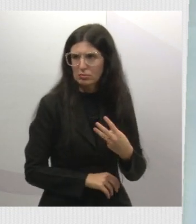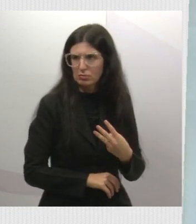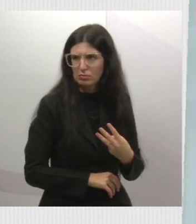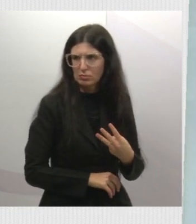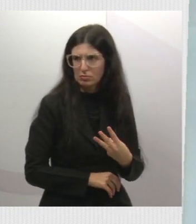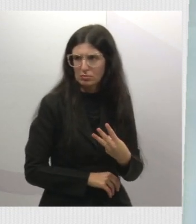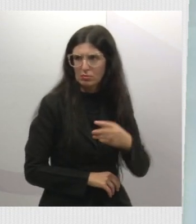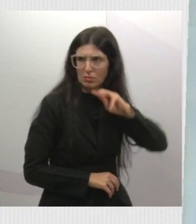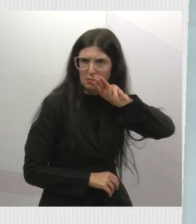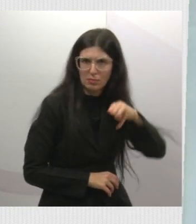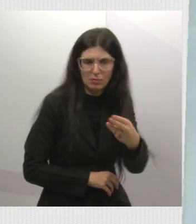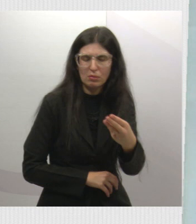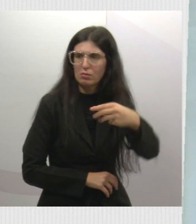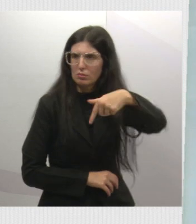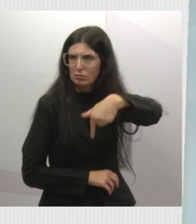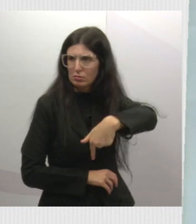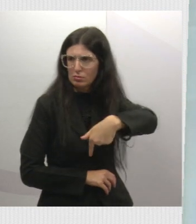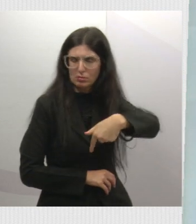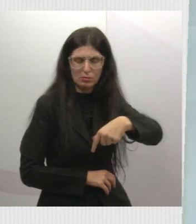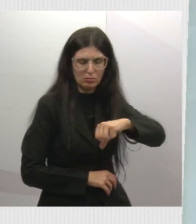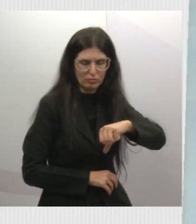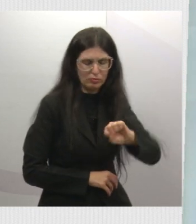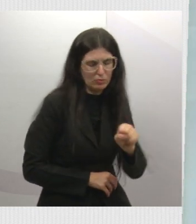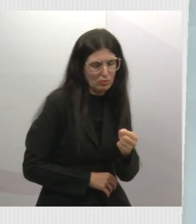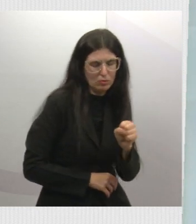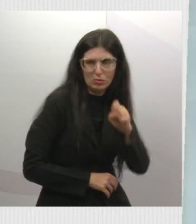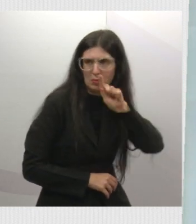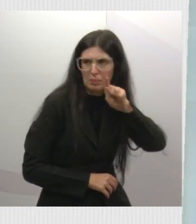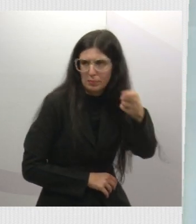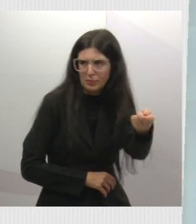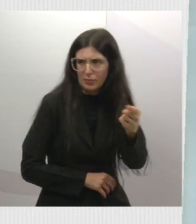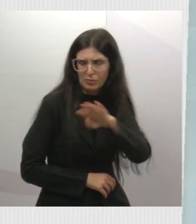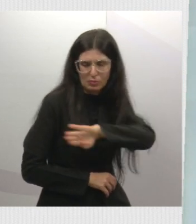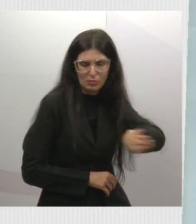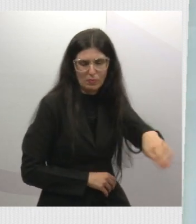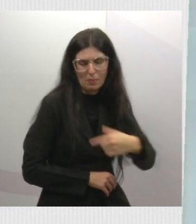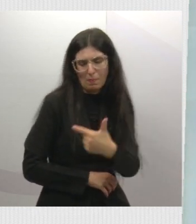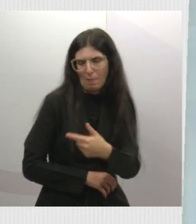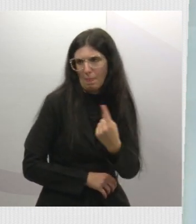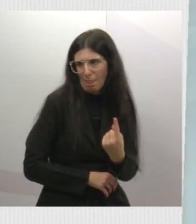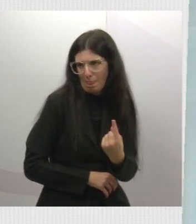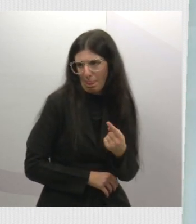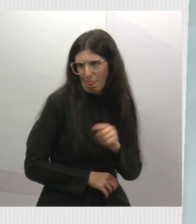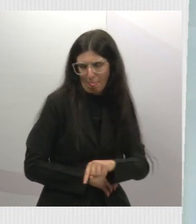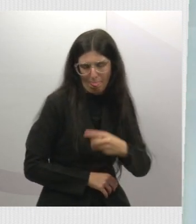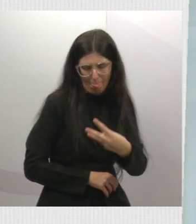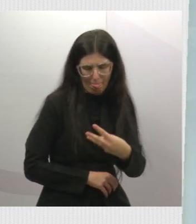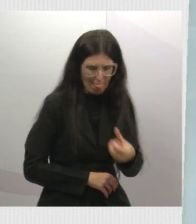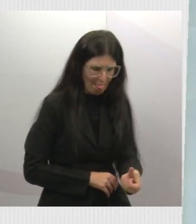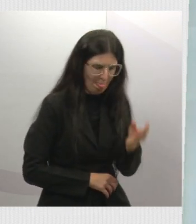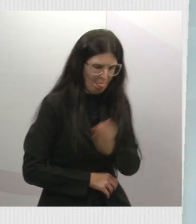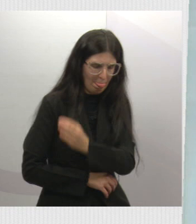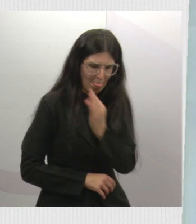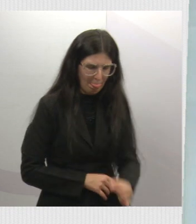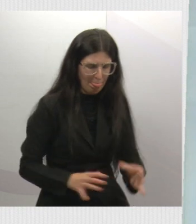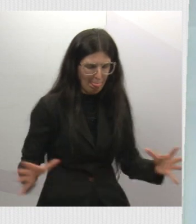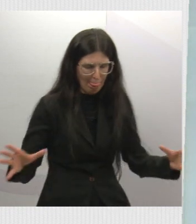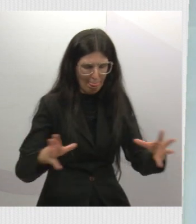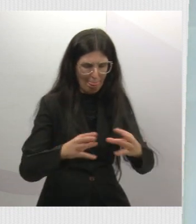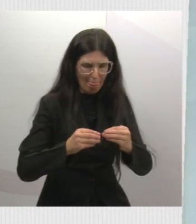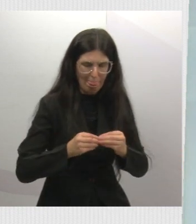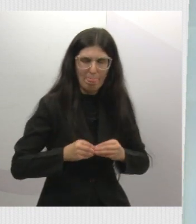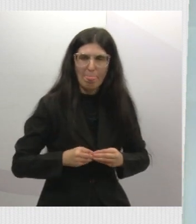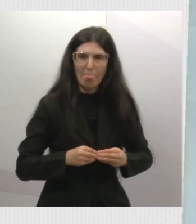273.798.000, dando um montante de 21,36%. Então, aqui é um resumo das despesas de capital e